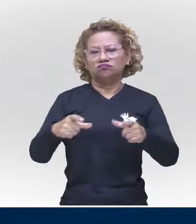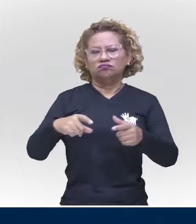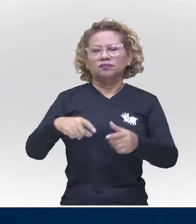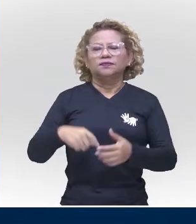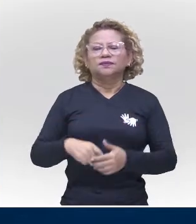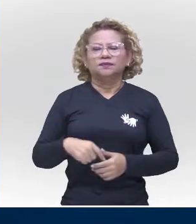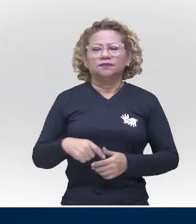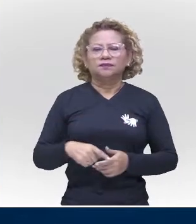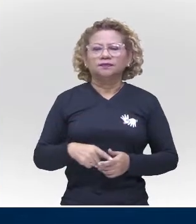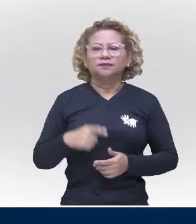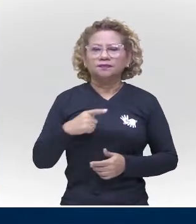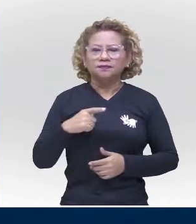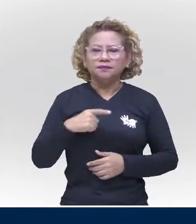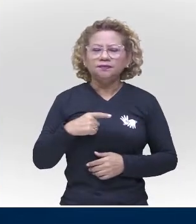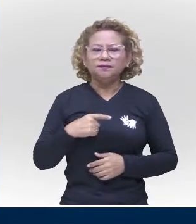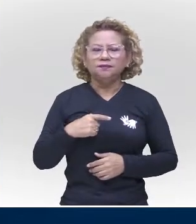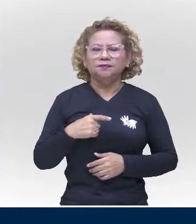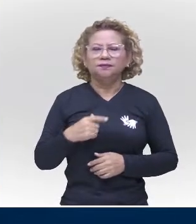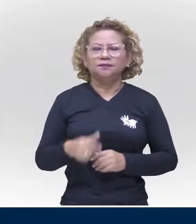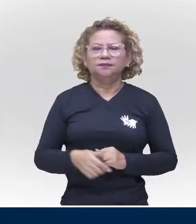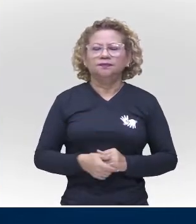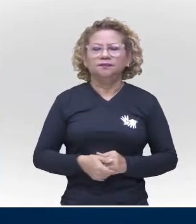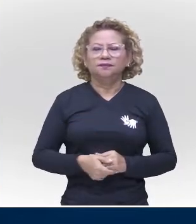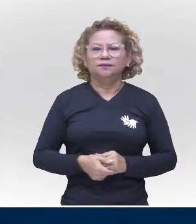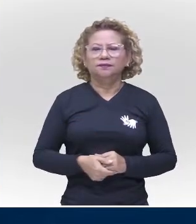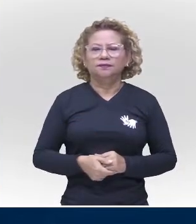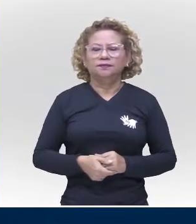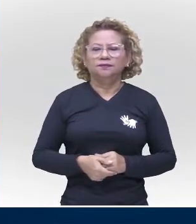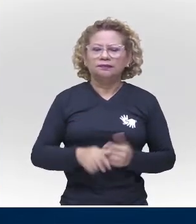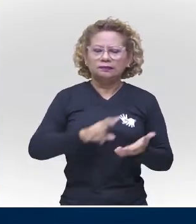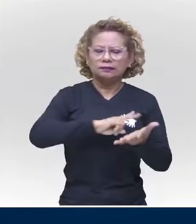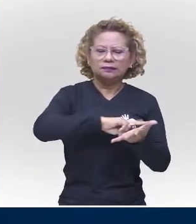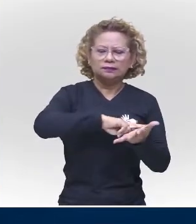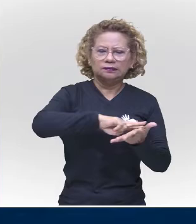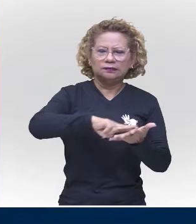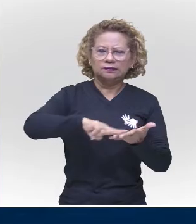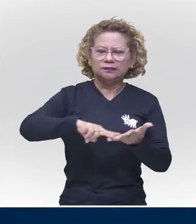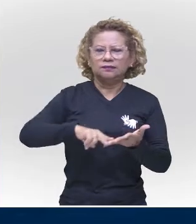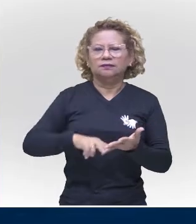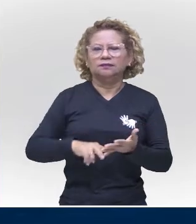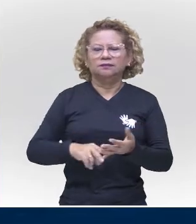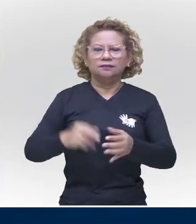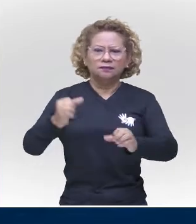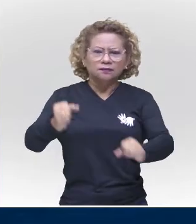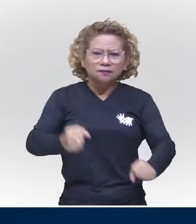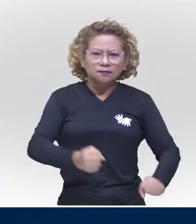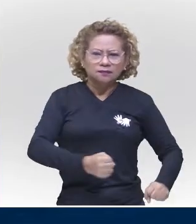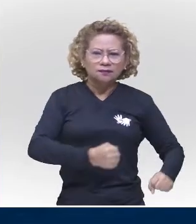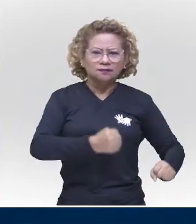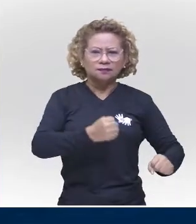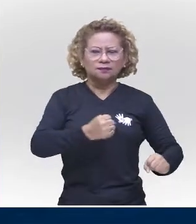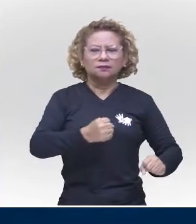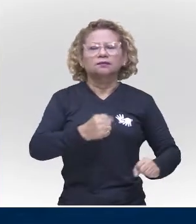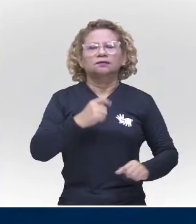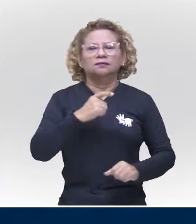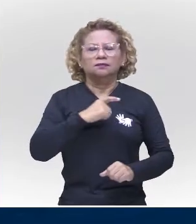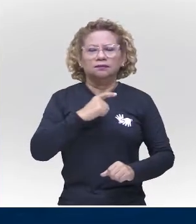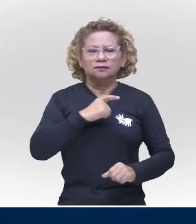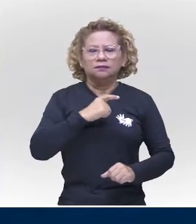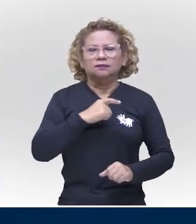artística, nós temos o esqui, nós temos também a dança artística, né, que no caso